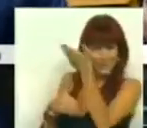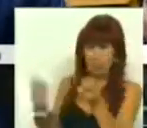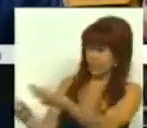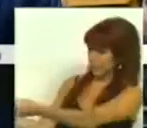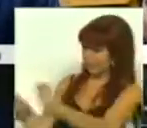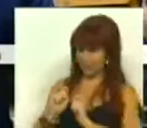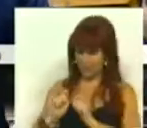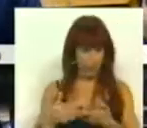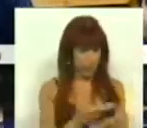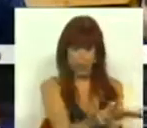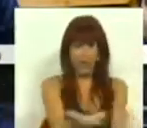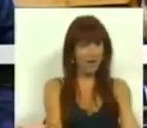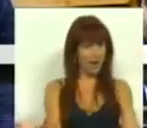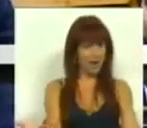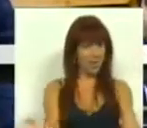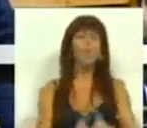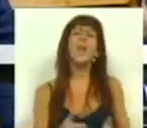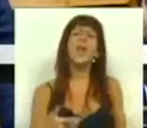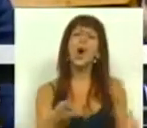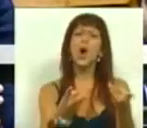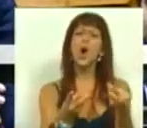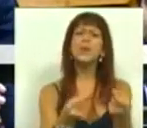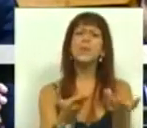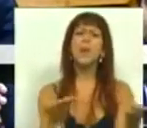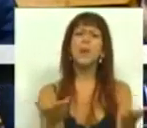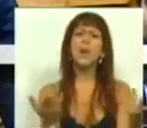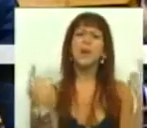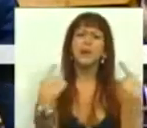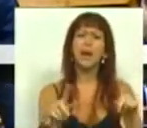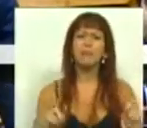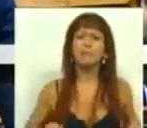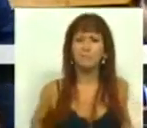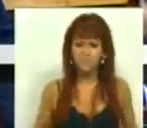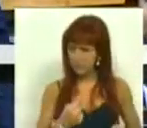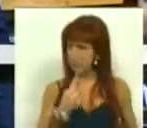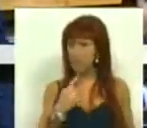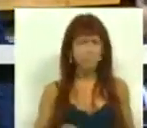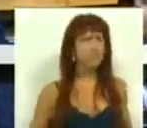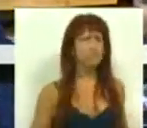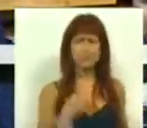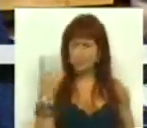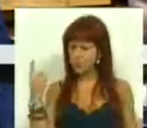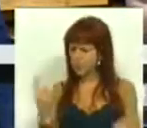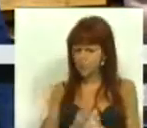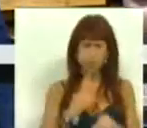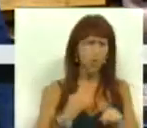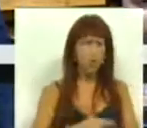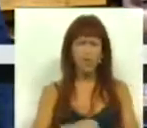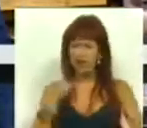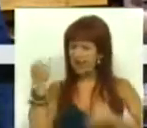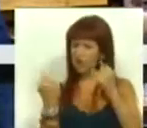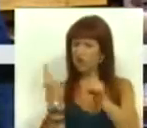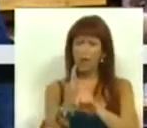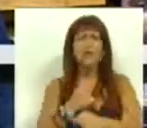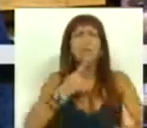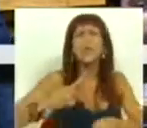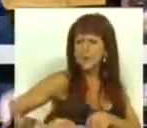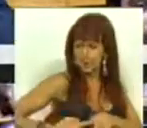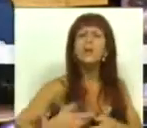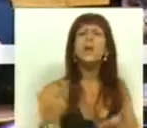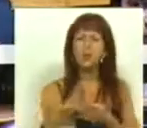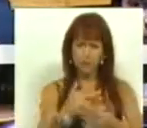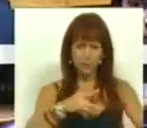nos trouxe ou nos trouxe. Este orçamento tem muitas coisas e muitos instrumentos interessantes